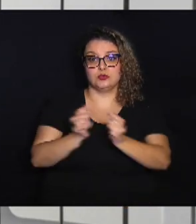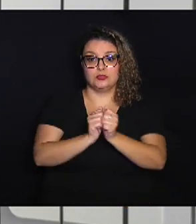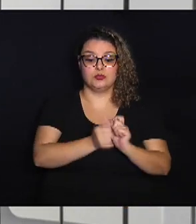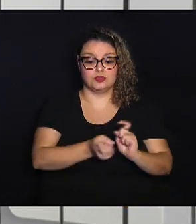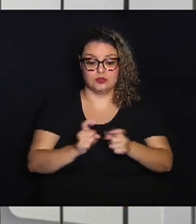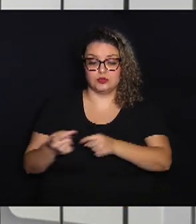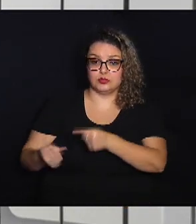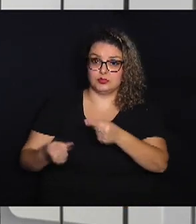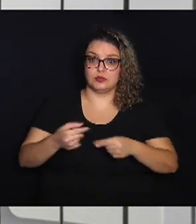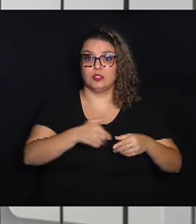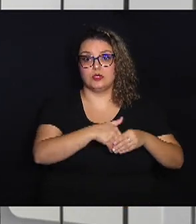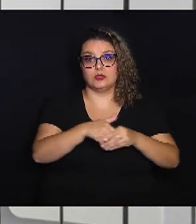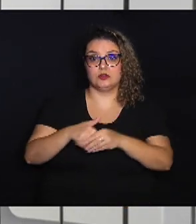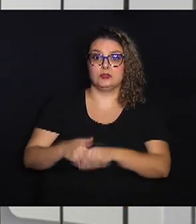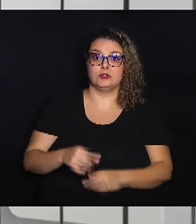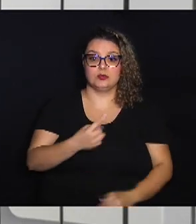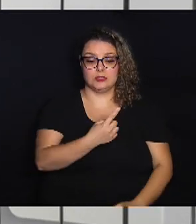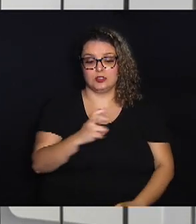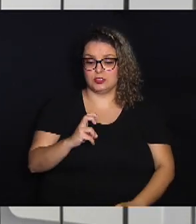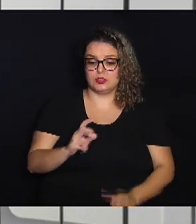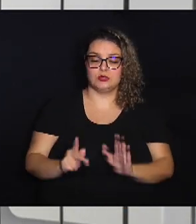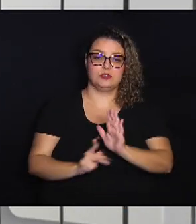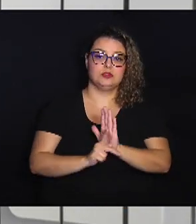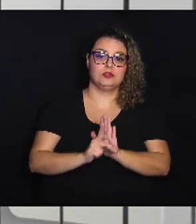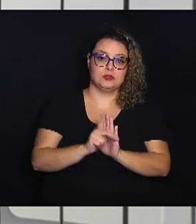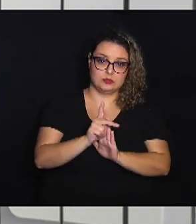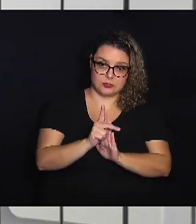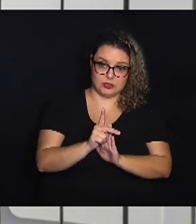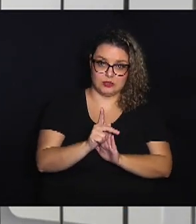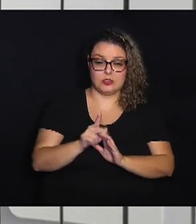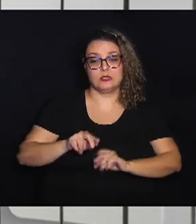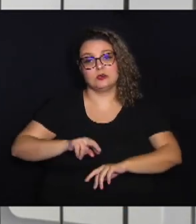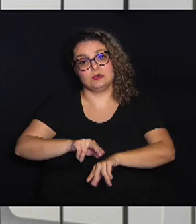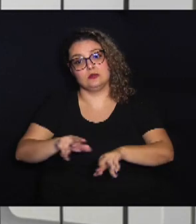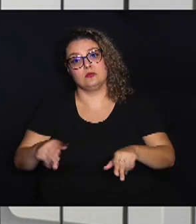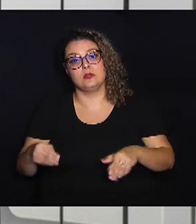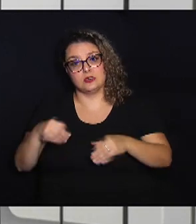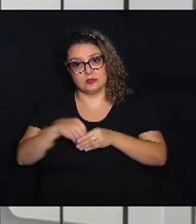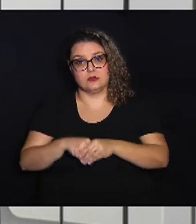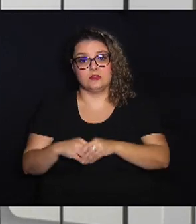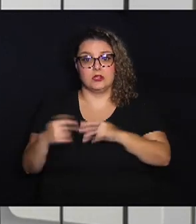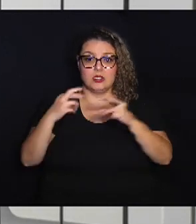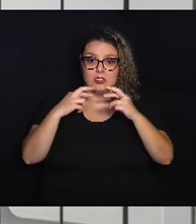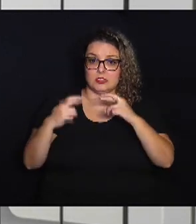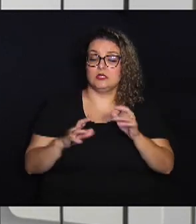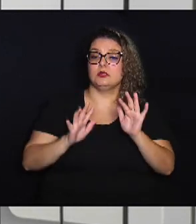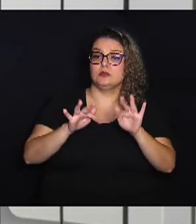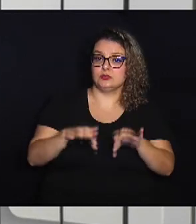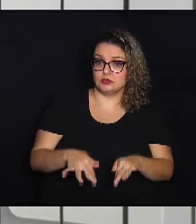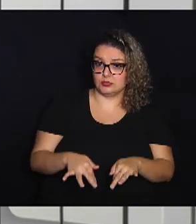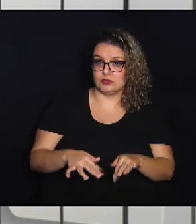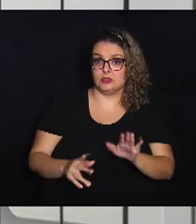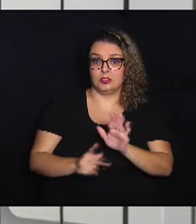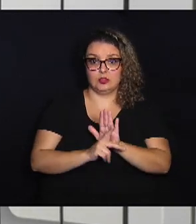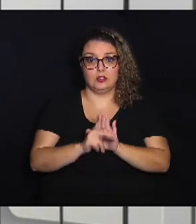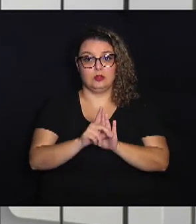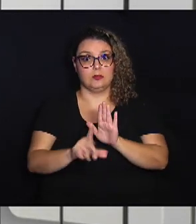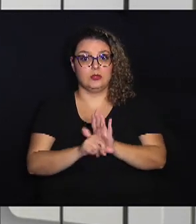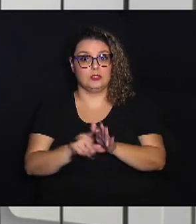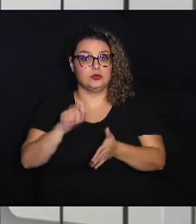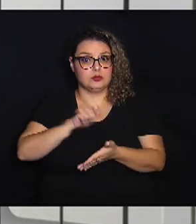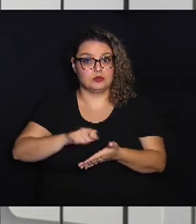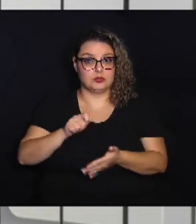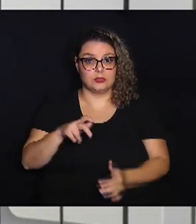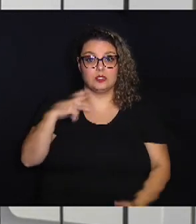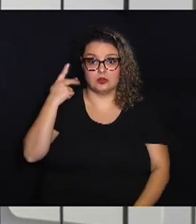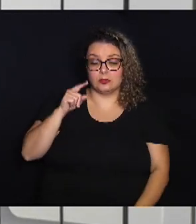para discutir e votar 15 projetos. Entre eles está em análise final projeto de lei de autoria do vereador